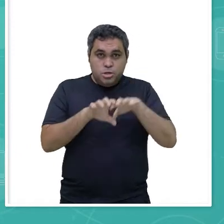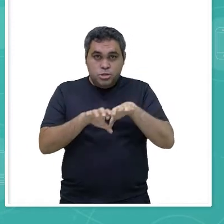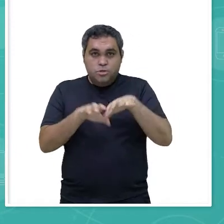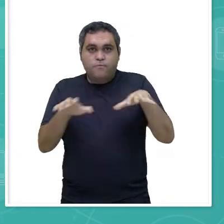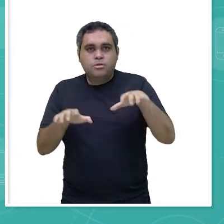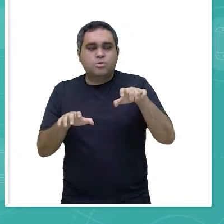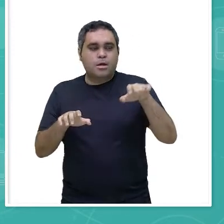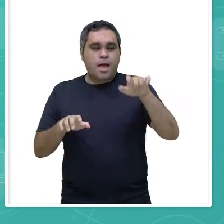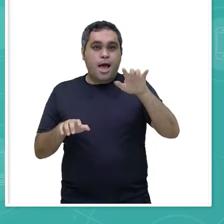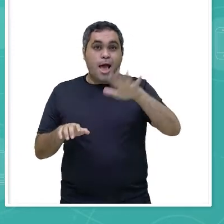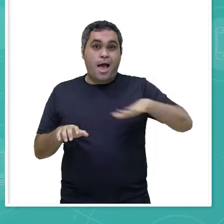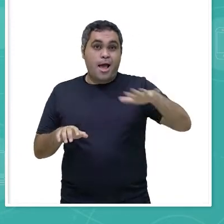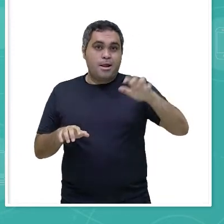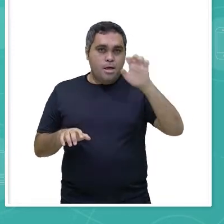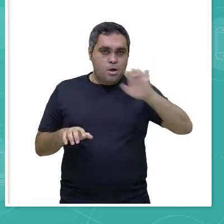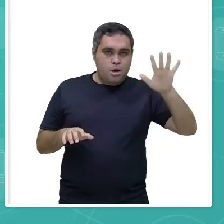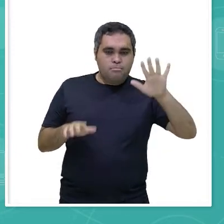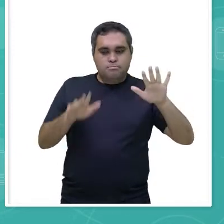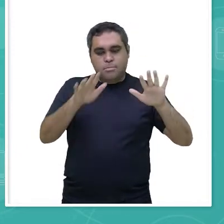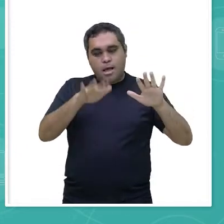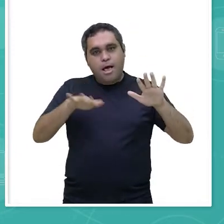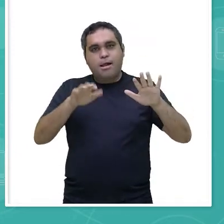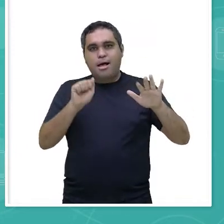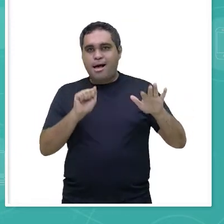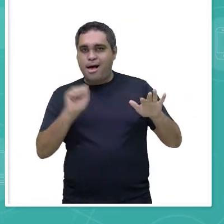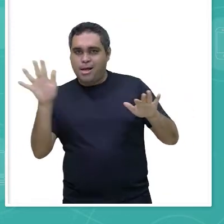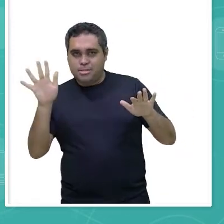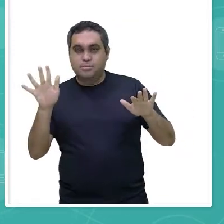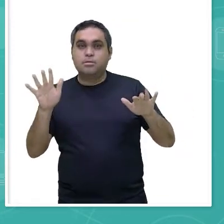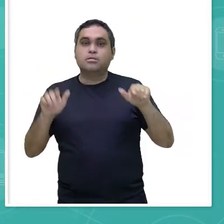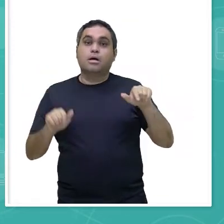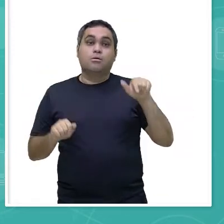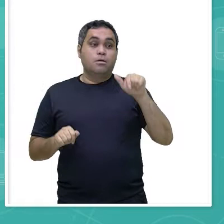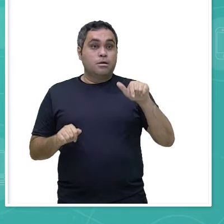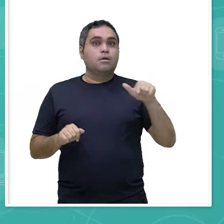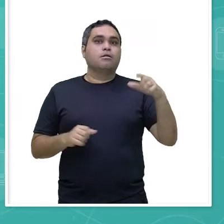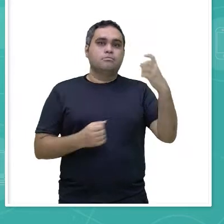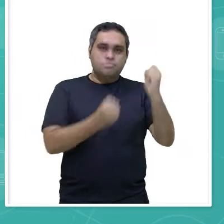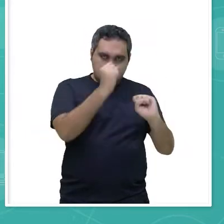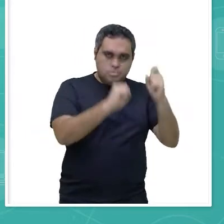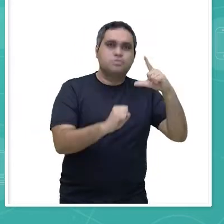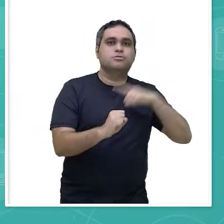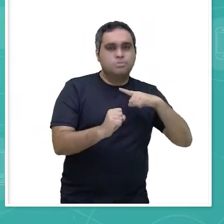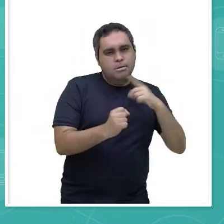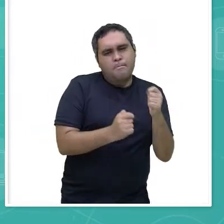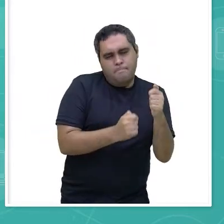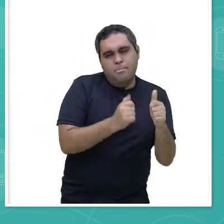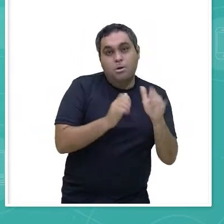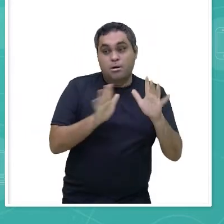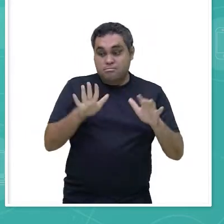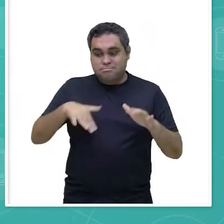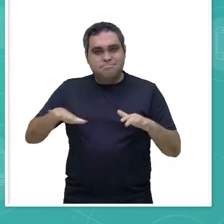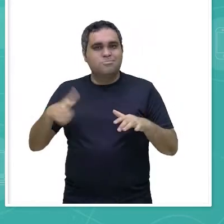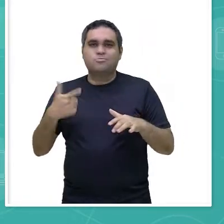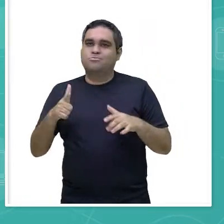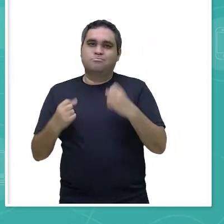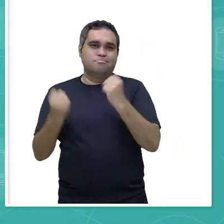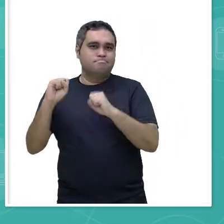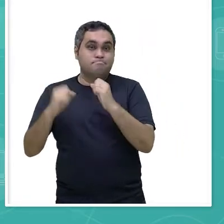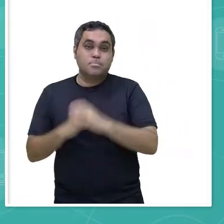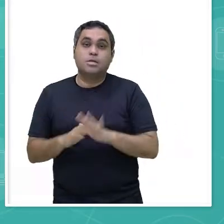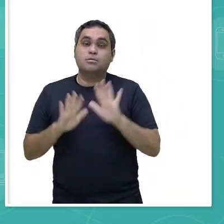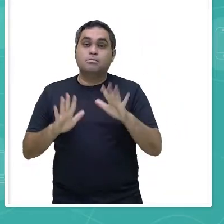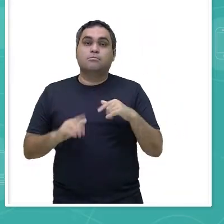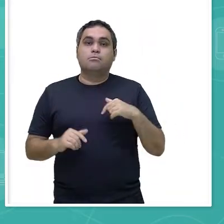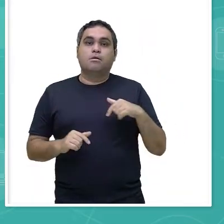indústria. E, gente, essa indústria que estava na porção ocidental, ela pertencia a grande maioria aos estrangeiros,